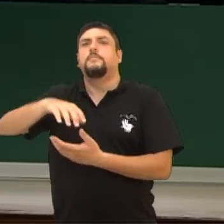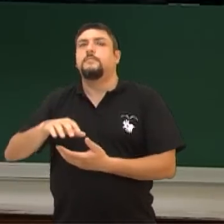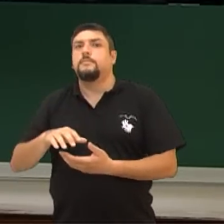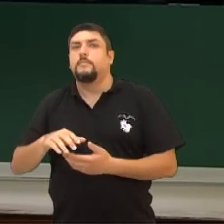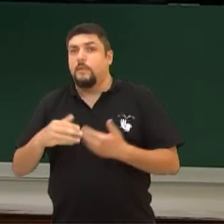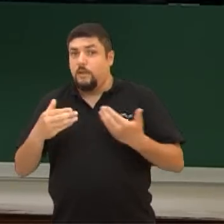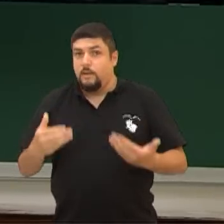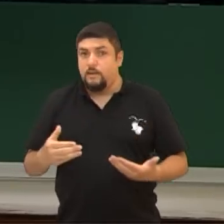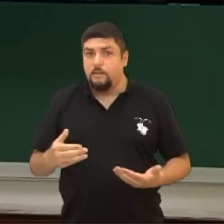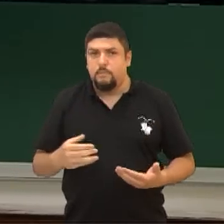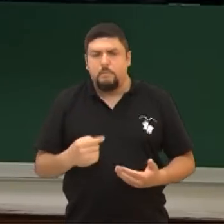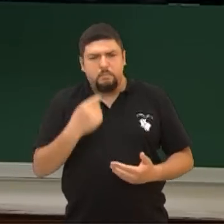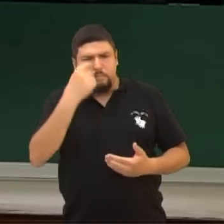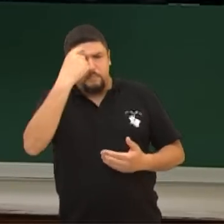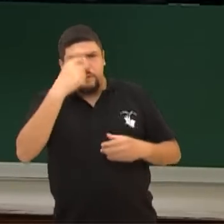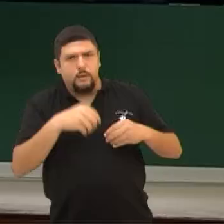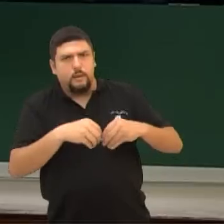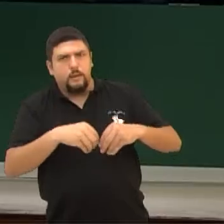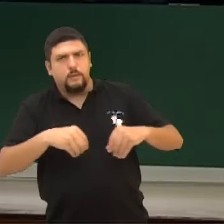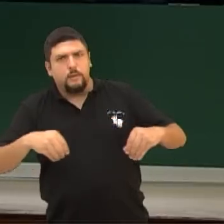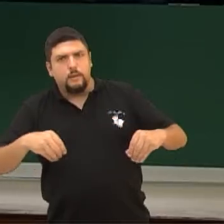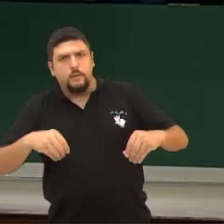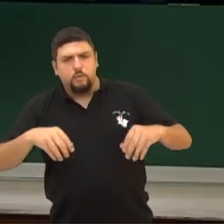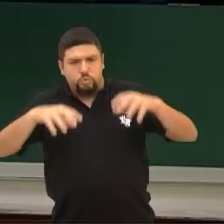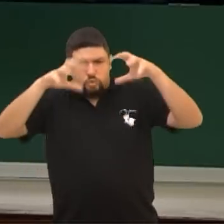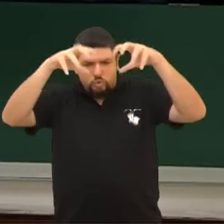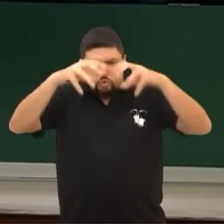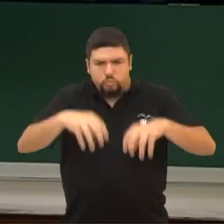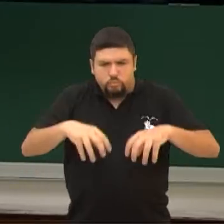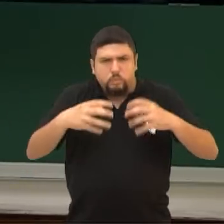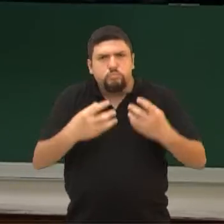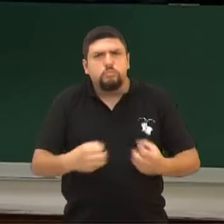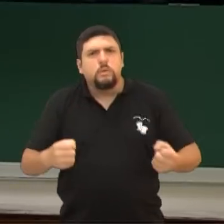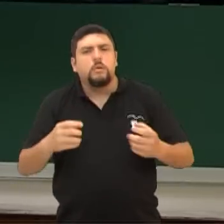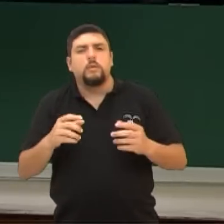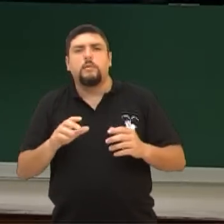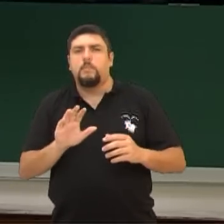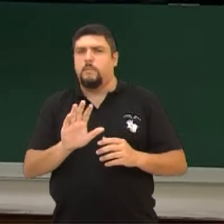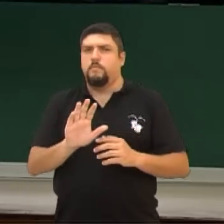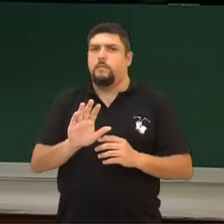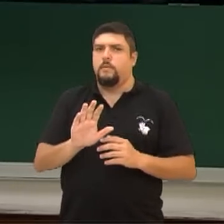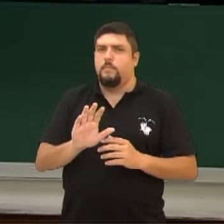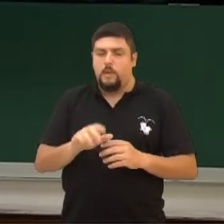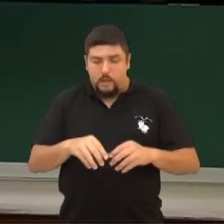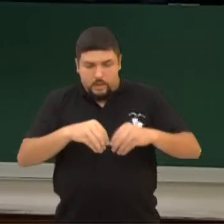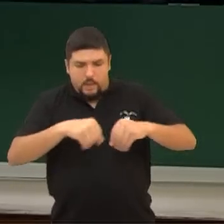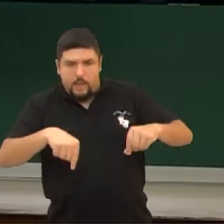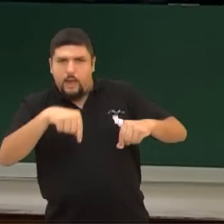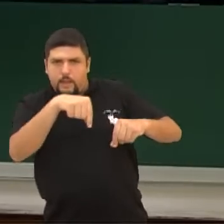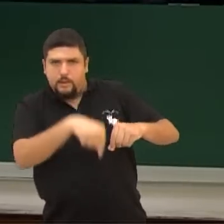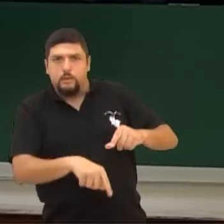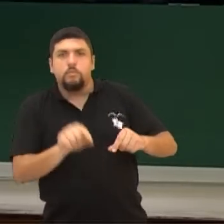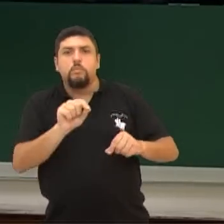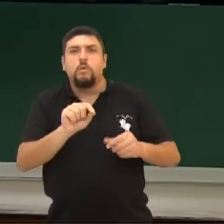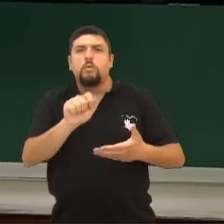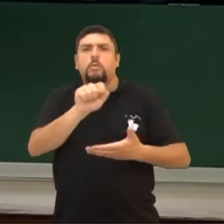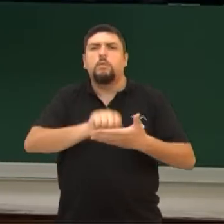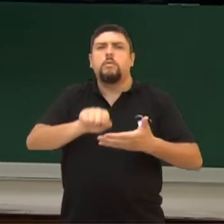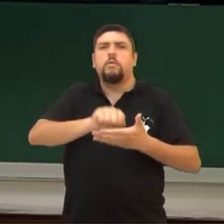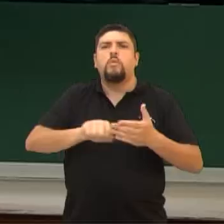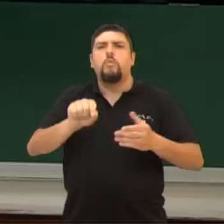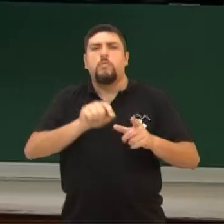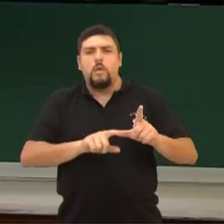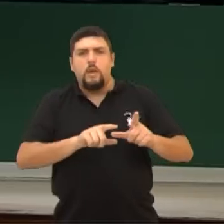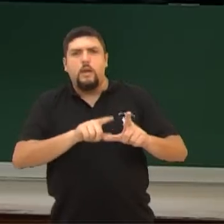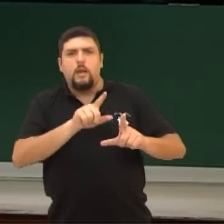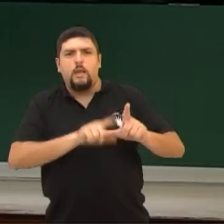que ser escrito com letra maiúscula. Quando se trata da terra que a gente vai plantar florzinha, plantar alface, plantar repolho,